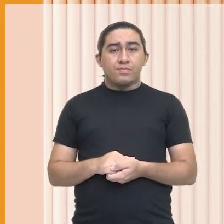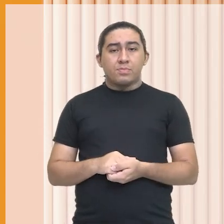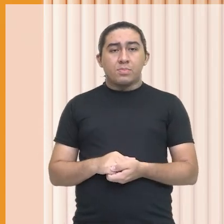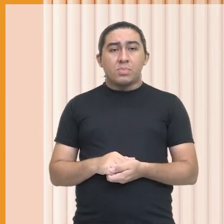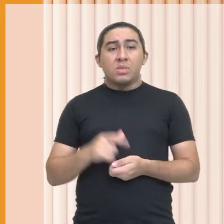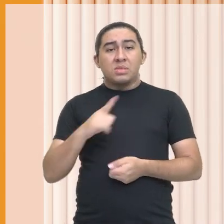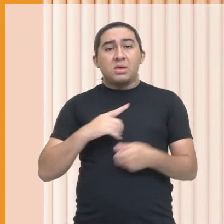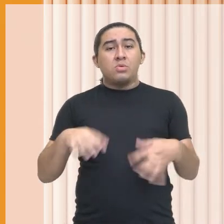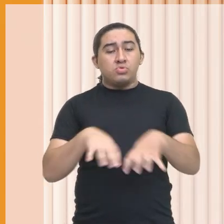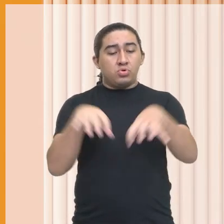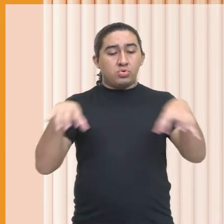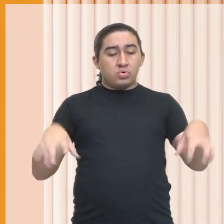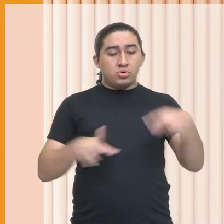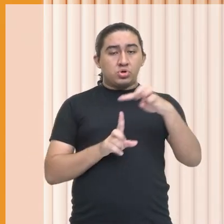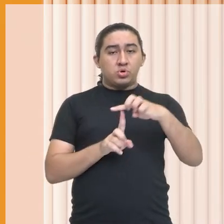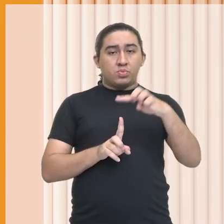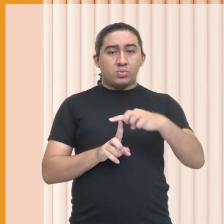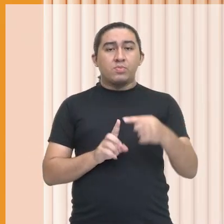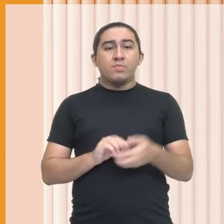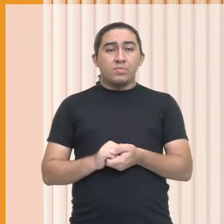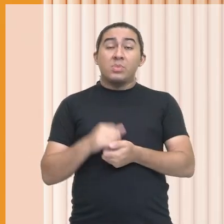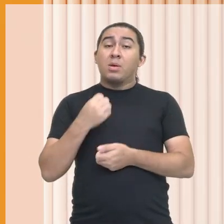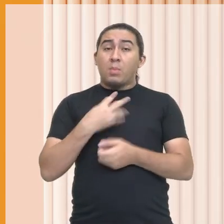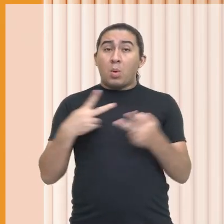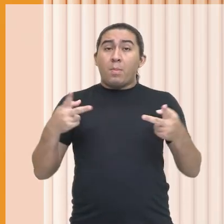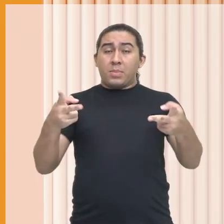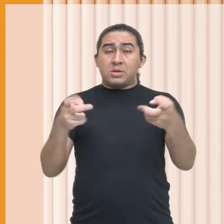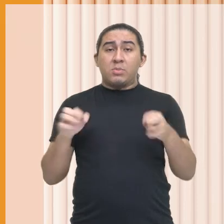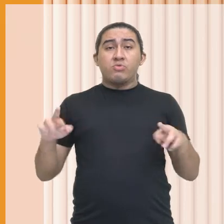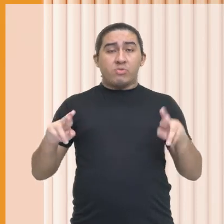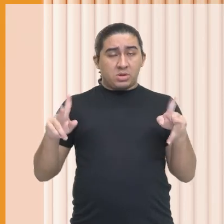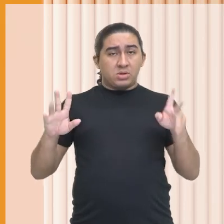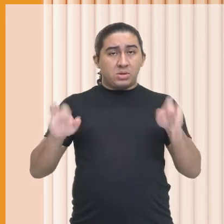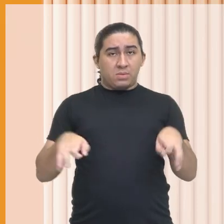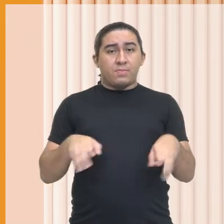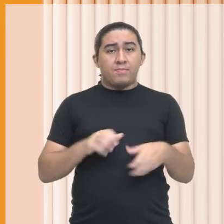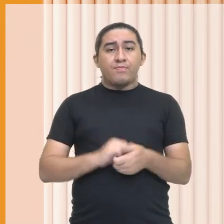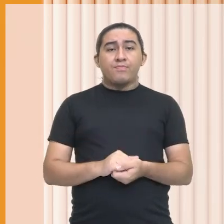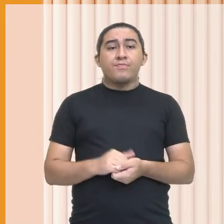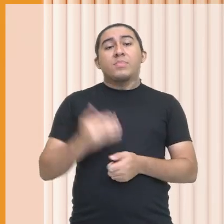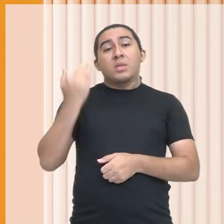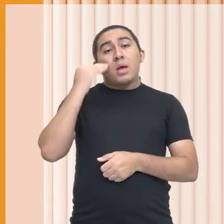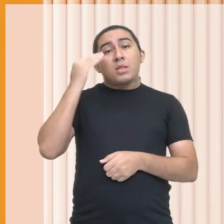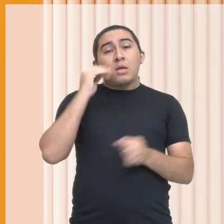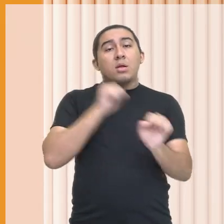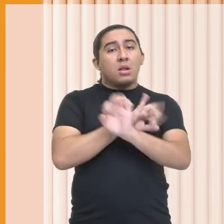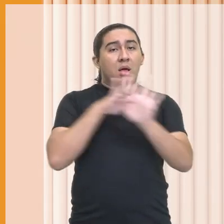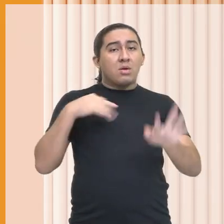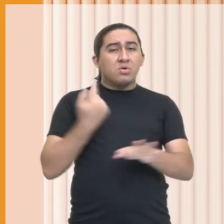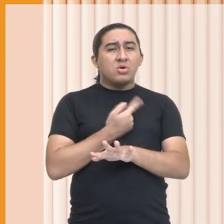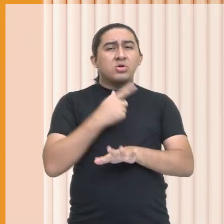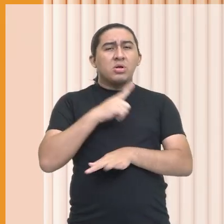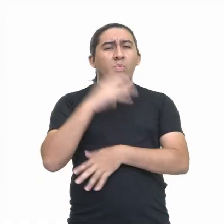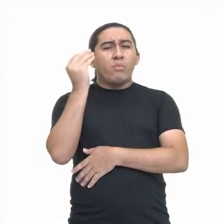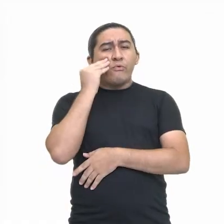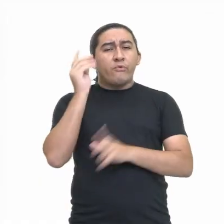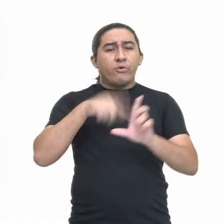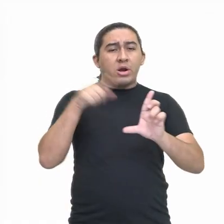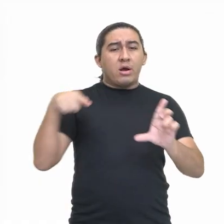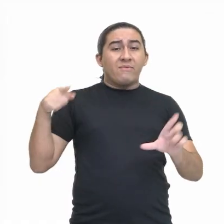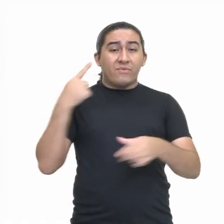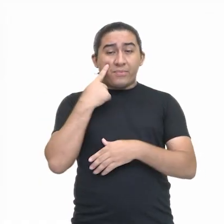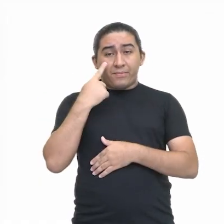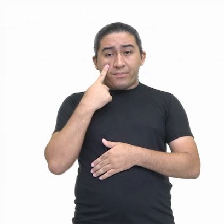o dedutivo. Então, é bom perceber essas diferenças aí. Para a gente entender, vamos ver esse pequeno gráfico aqui,